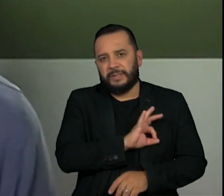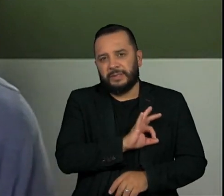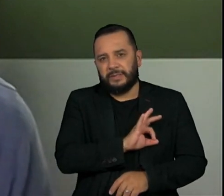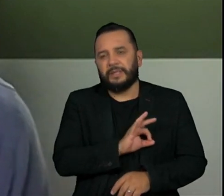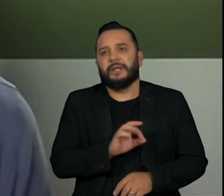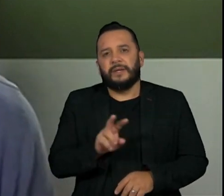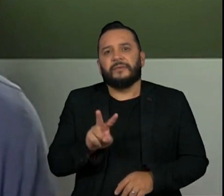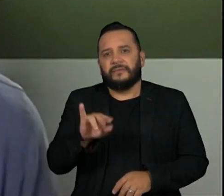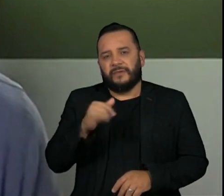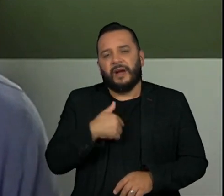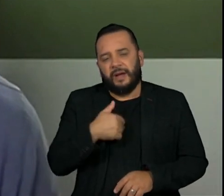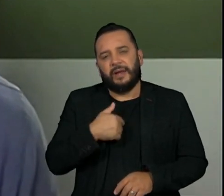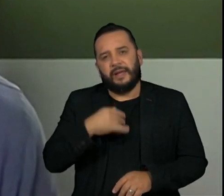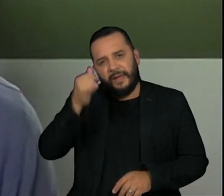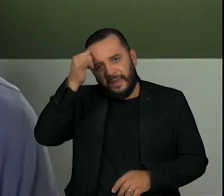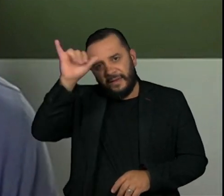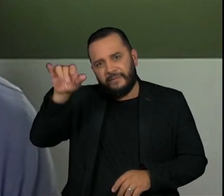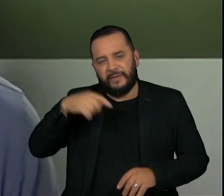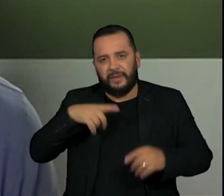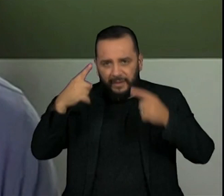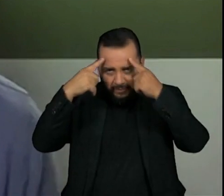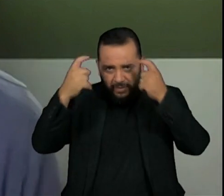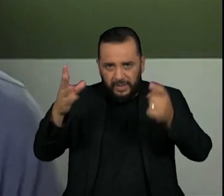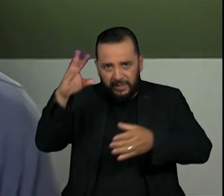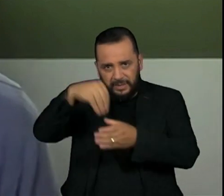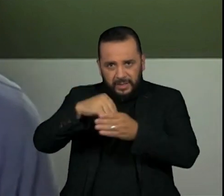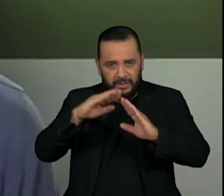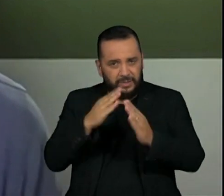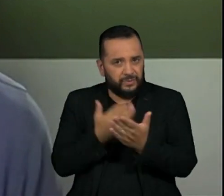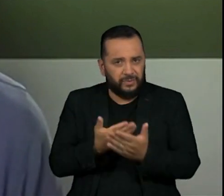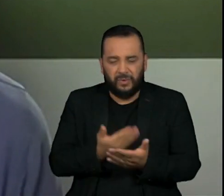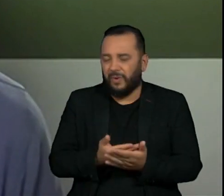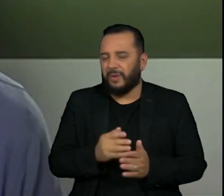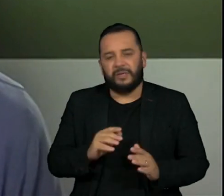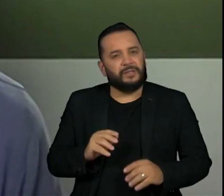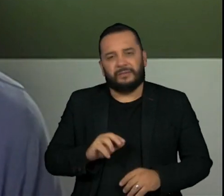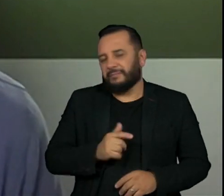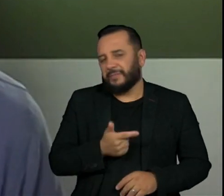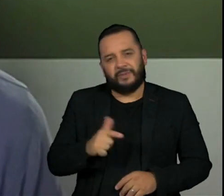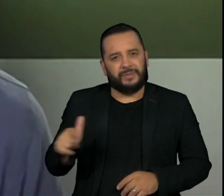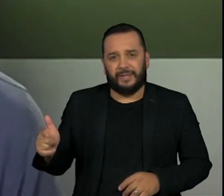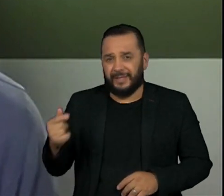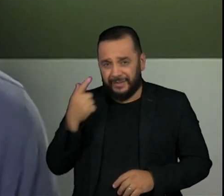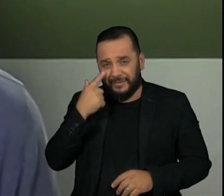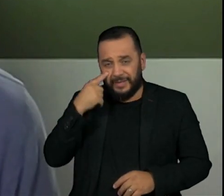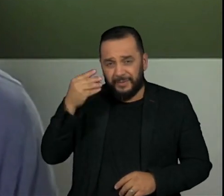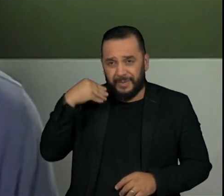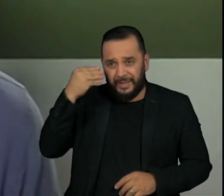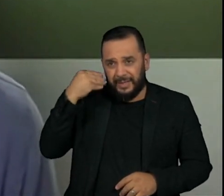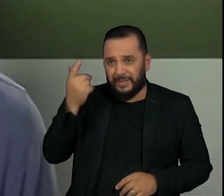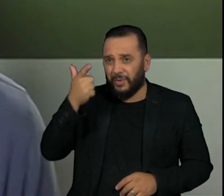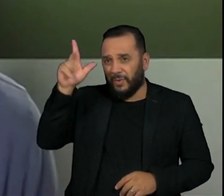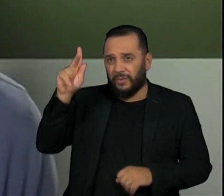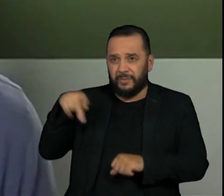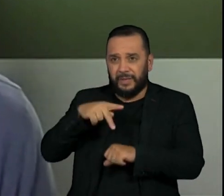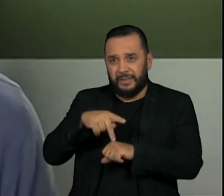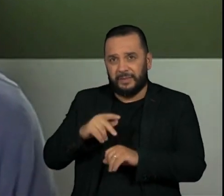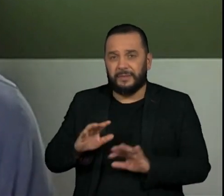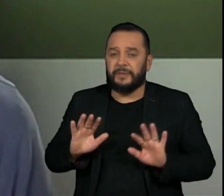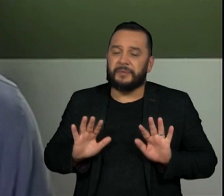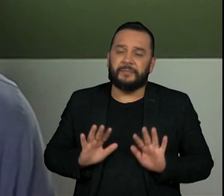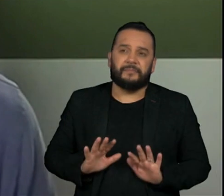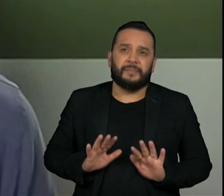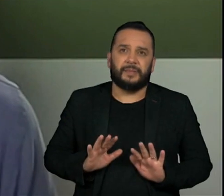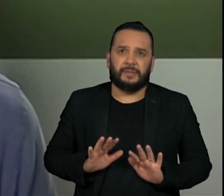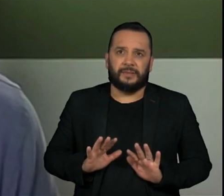ataque ou o número de pessoas atingidas quando acontece, se a gente olha a experiência internacional. Mas de ir mais fundo